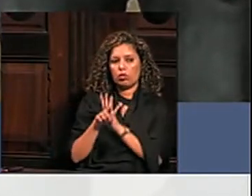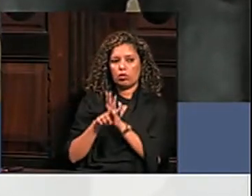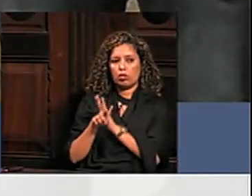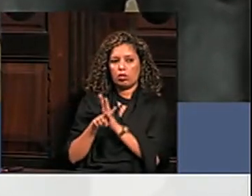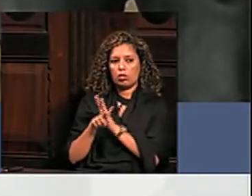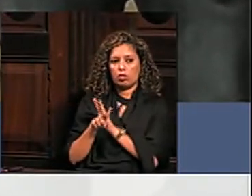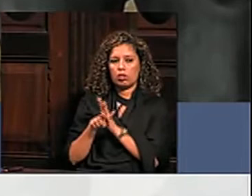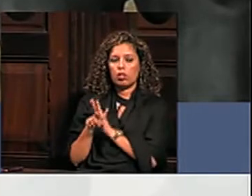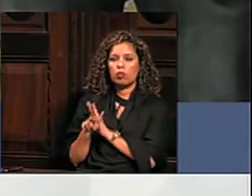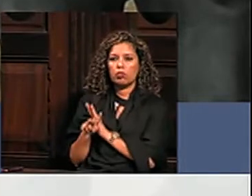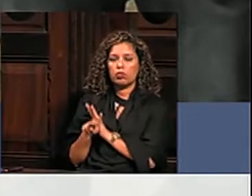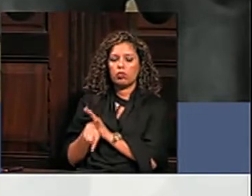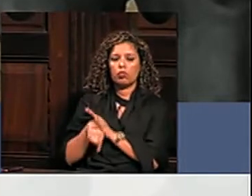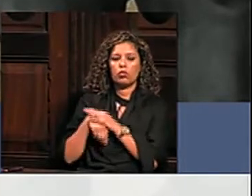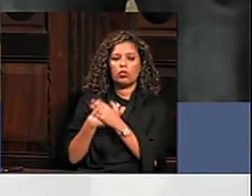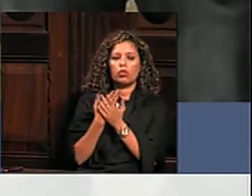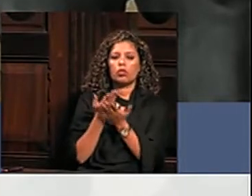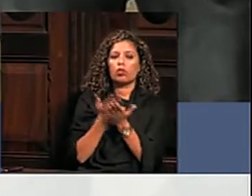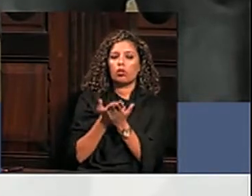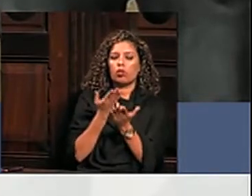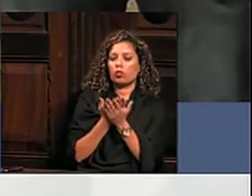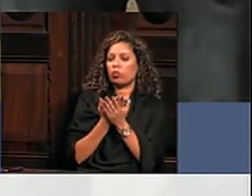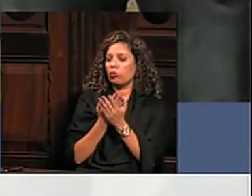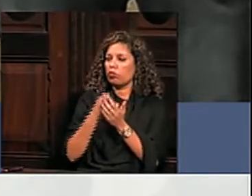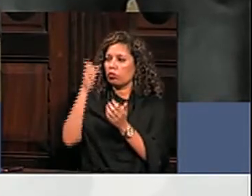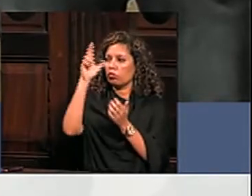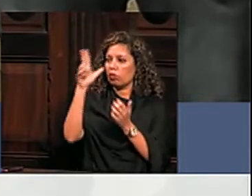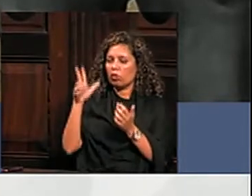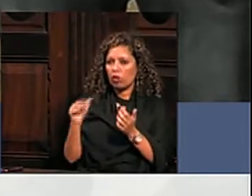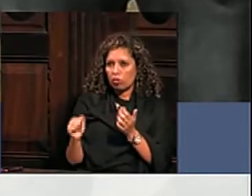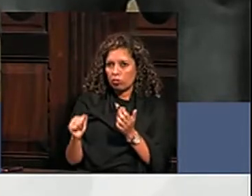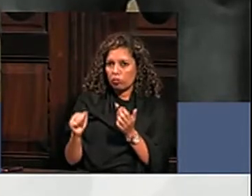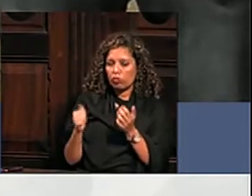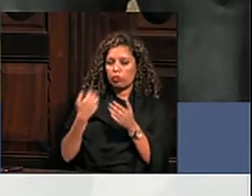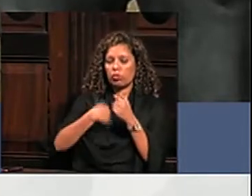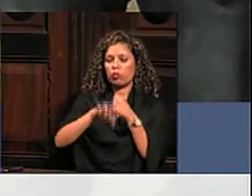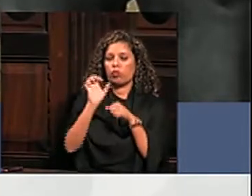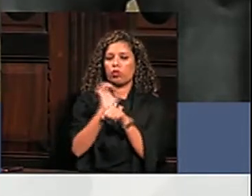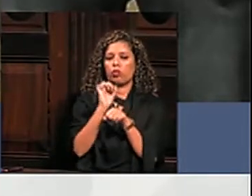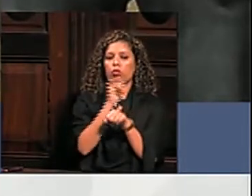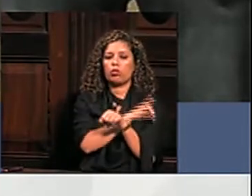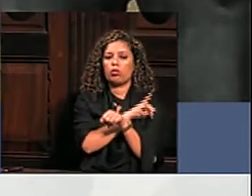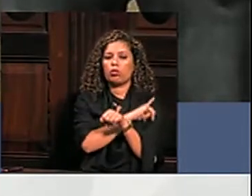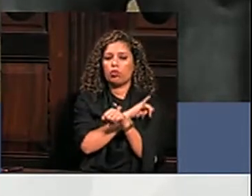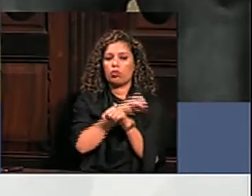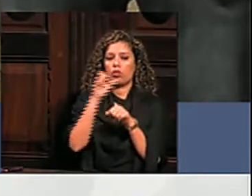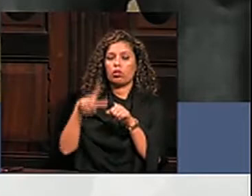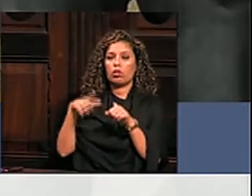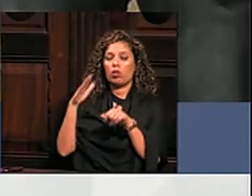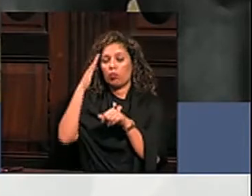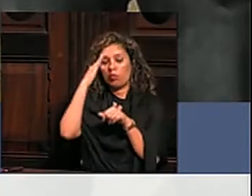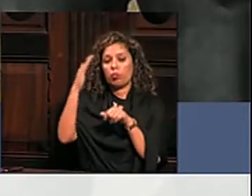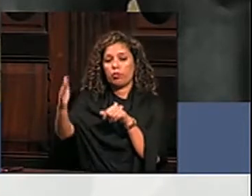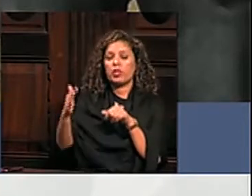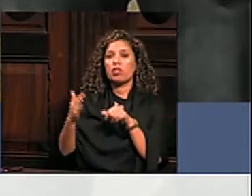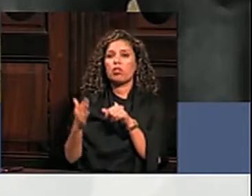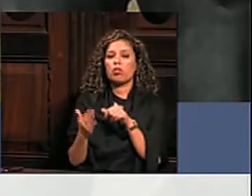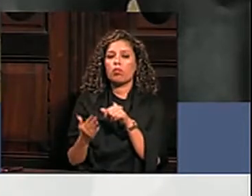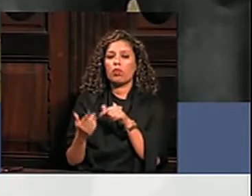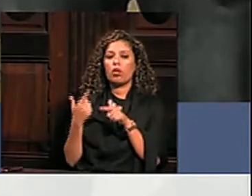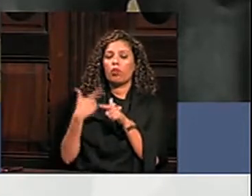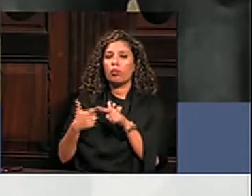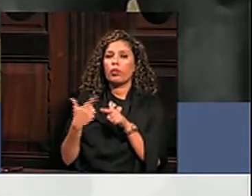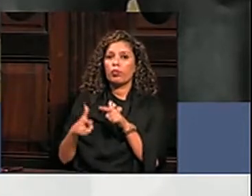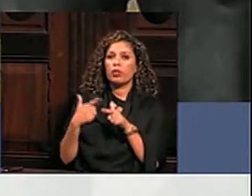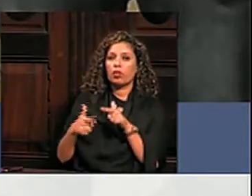estudo da redução da energia elétrica no estado do Rio de Janeiro, que é o campeão de ações no Tribunal